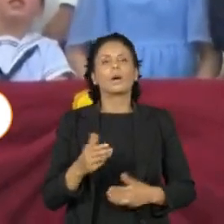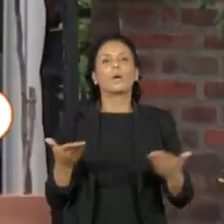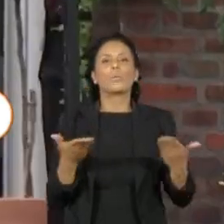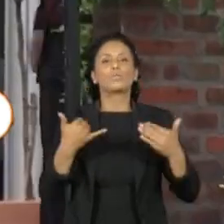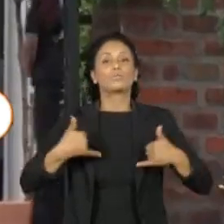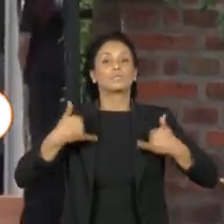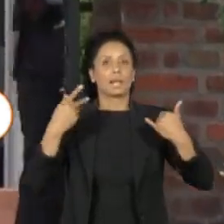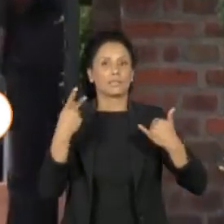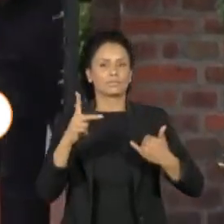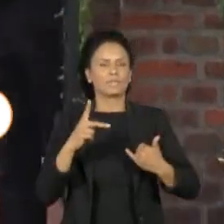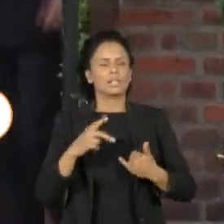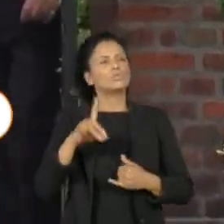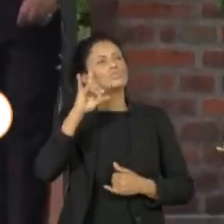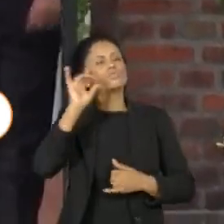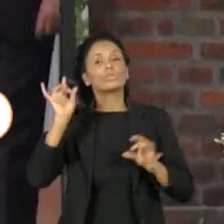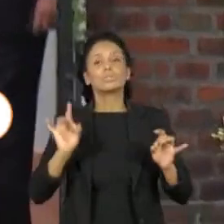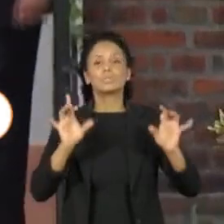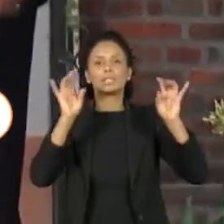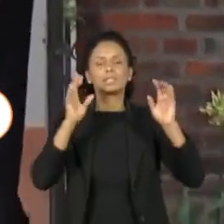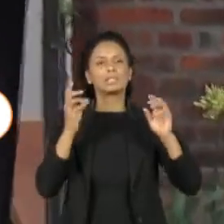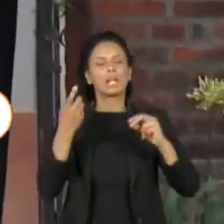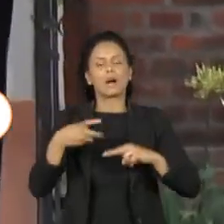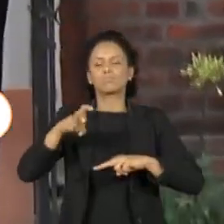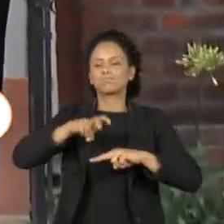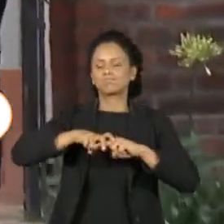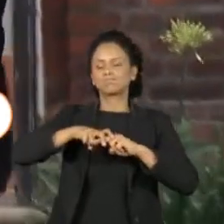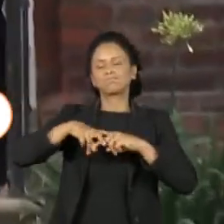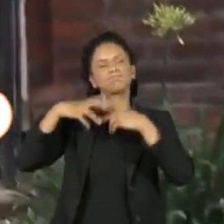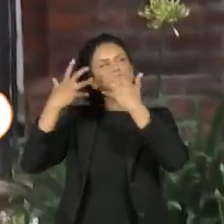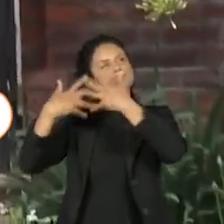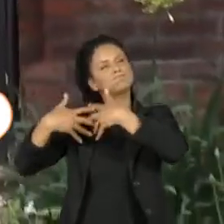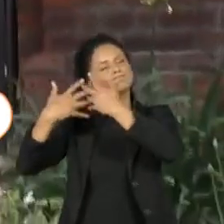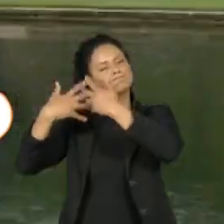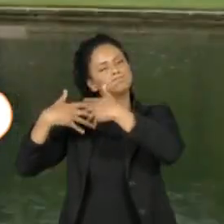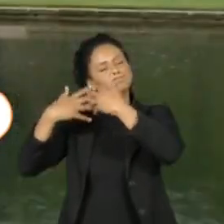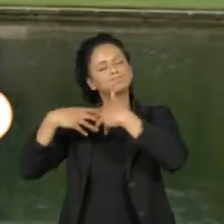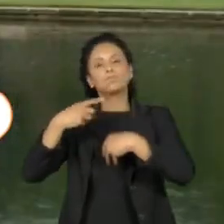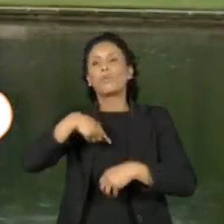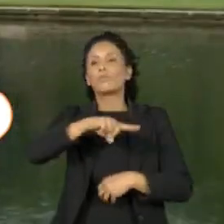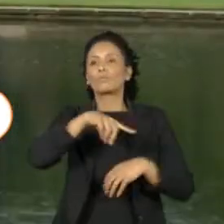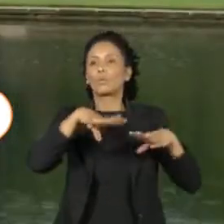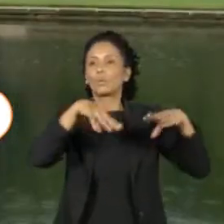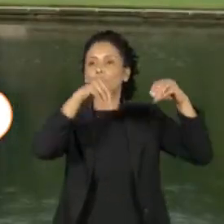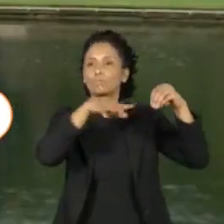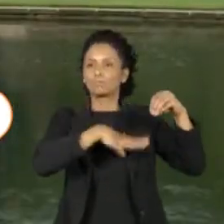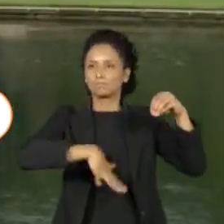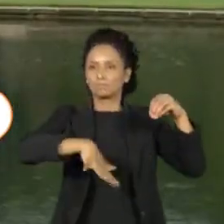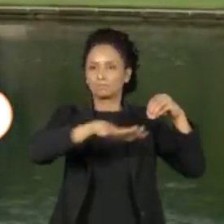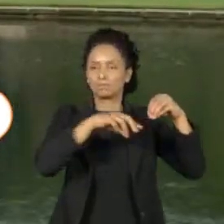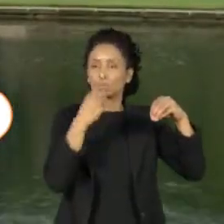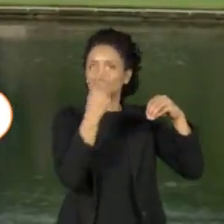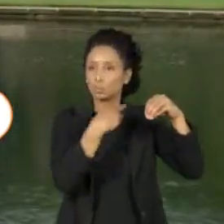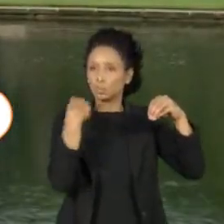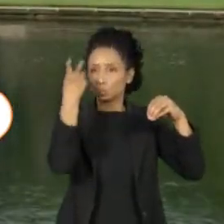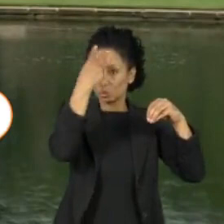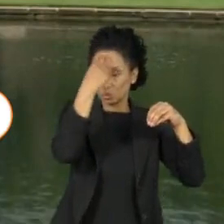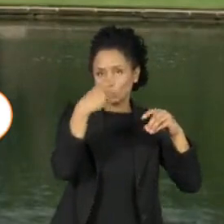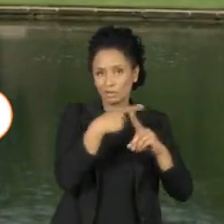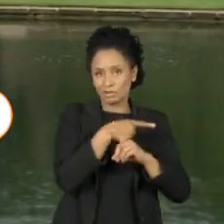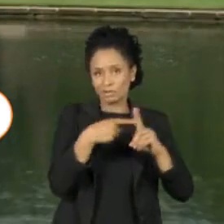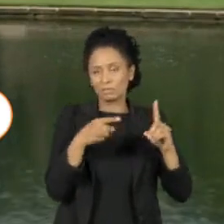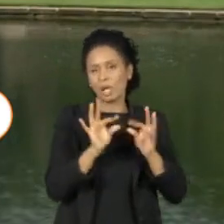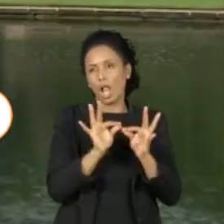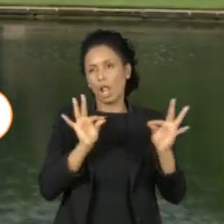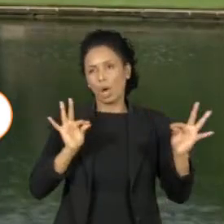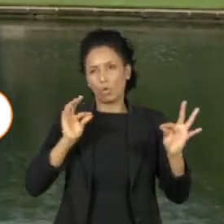dia para reflexão e foi para o Palácio Rural da Família, que fica a cerca de 2 horas e meia de